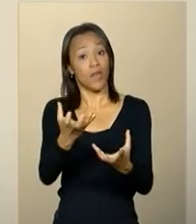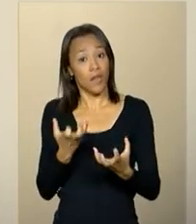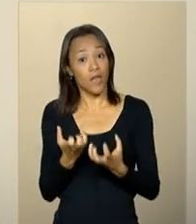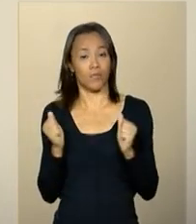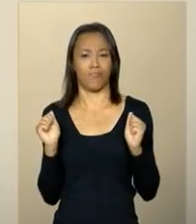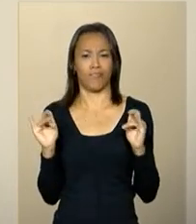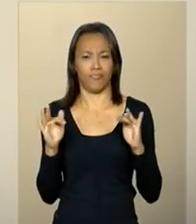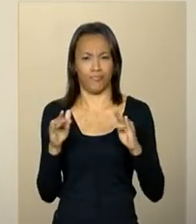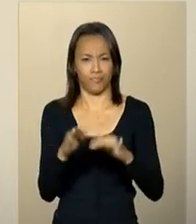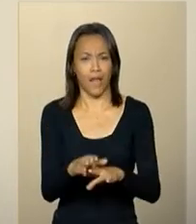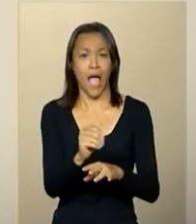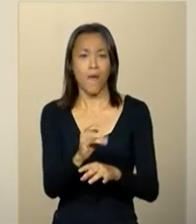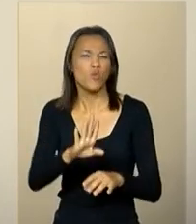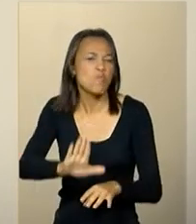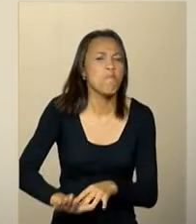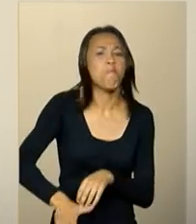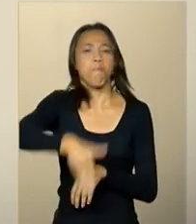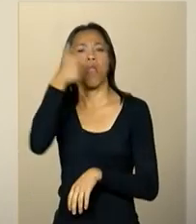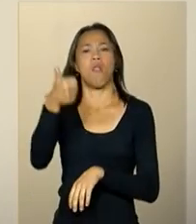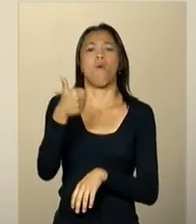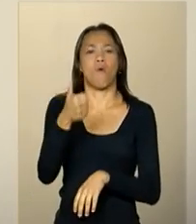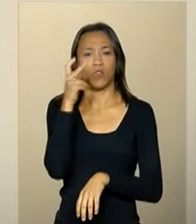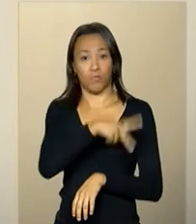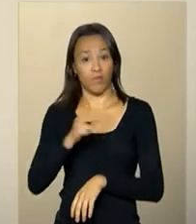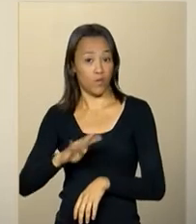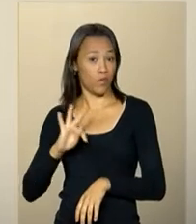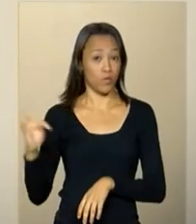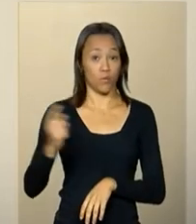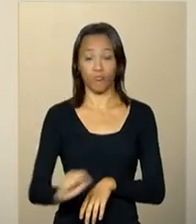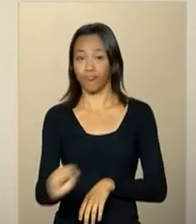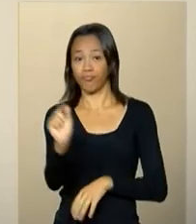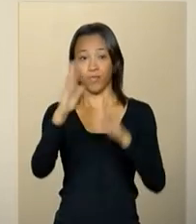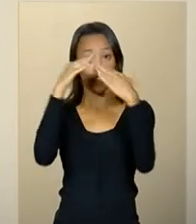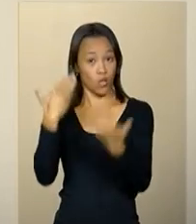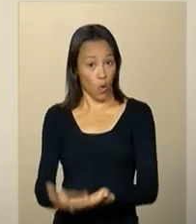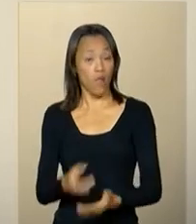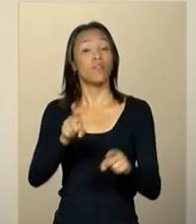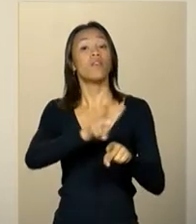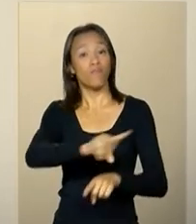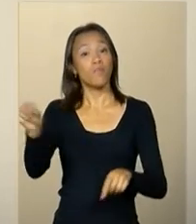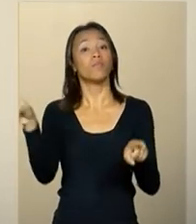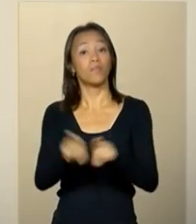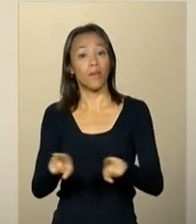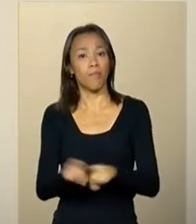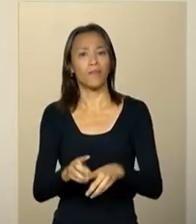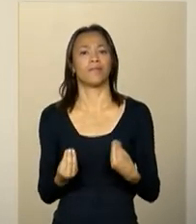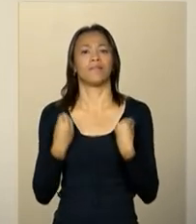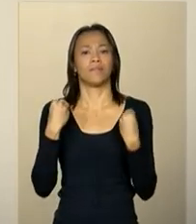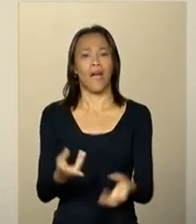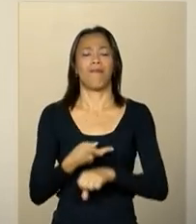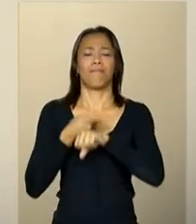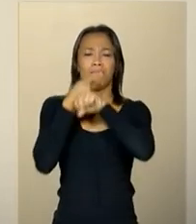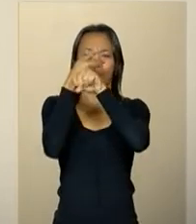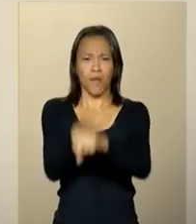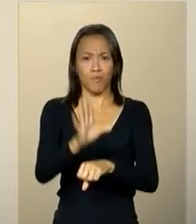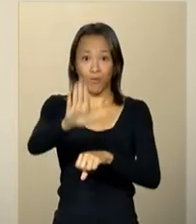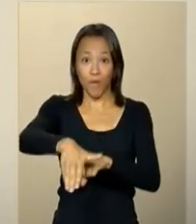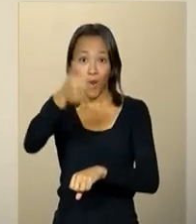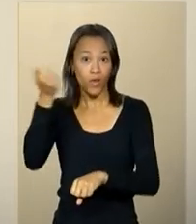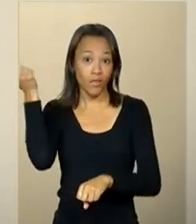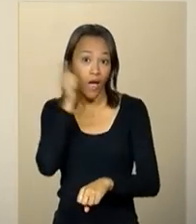para alfabetização os melhores professores das escolas e vamos também Luciano premiar os melhores